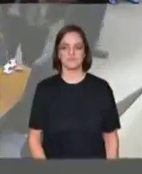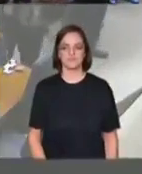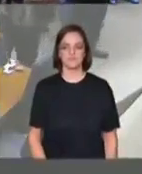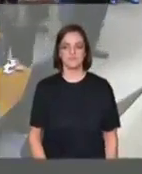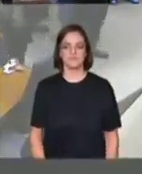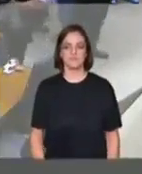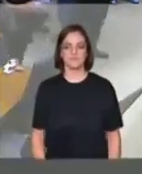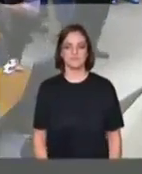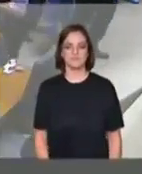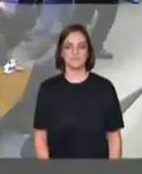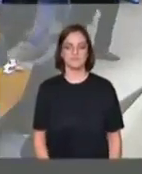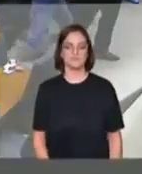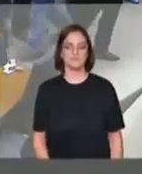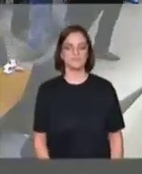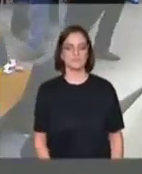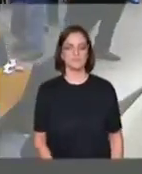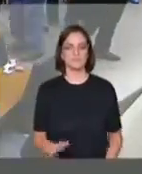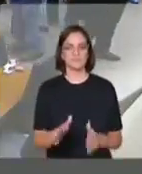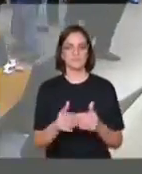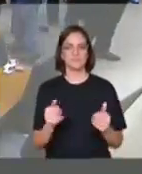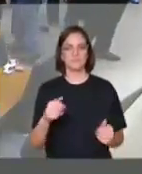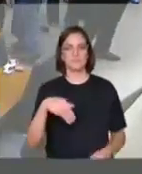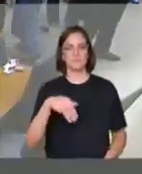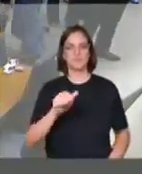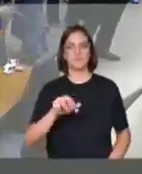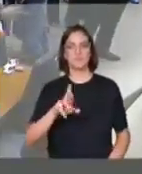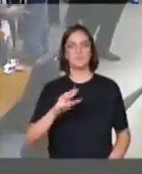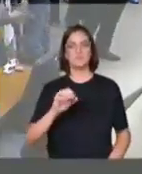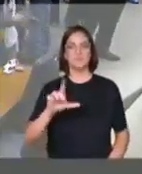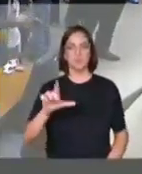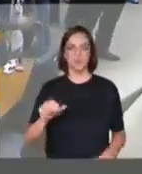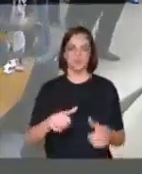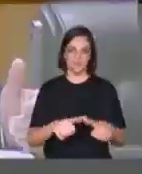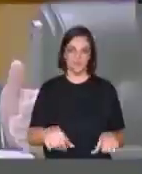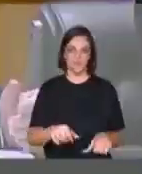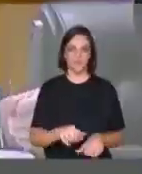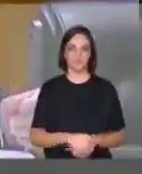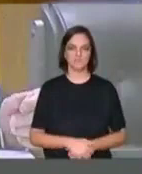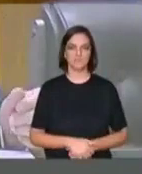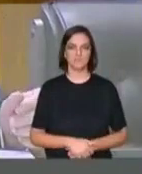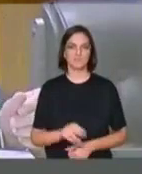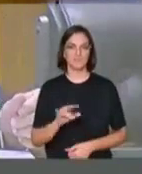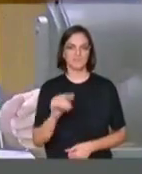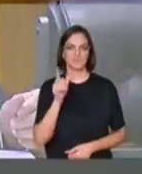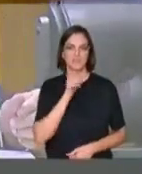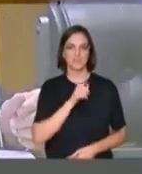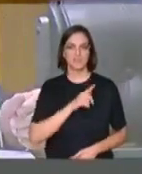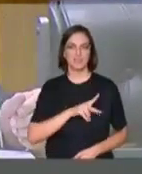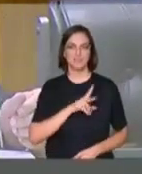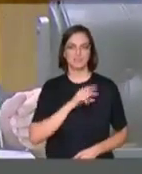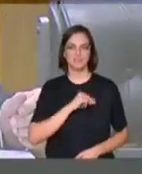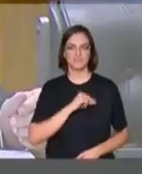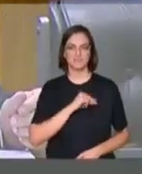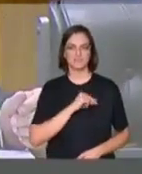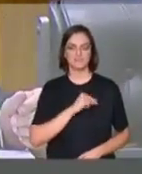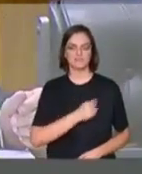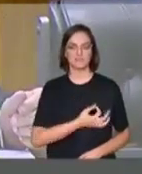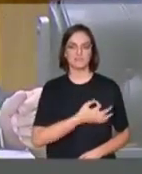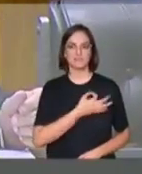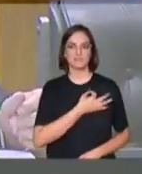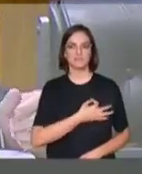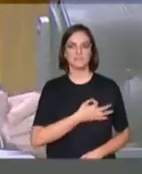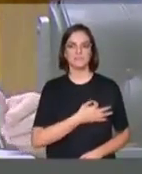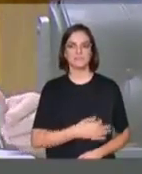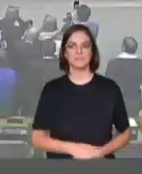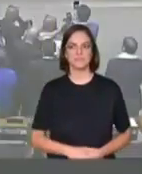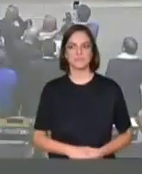Eu peço ao deputado Marcelo Freixo que fique, será homenageado com uma medalha, pelo